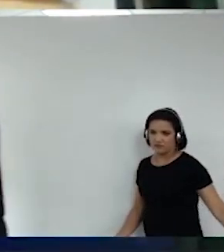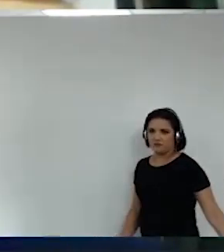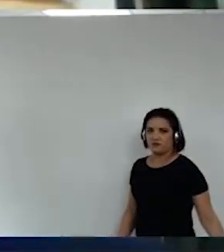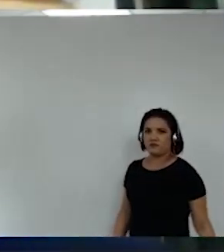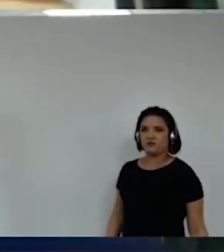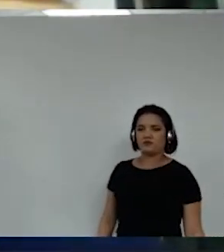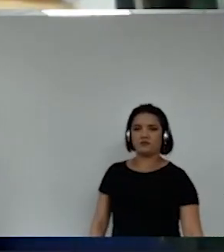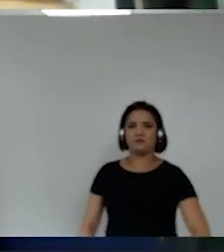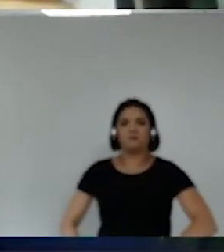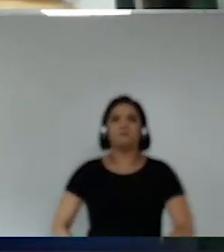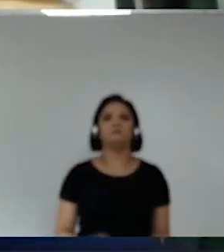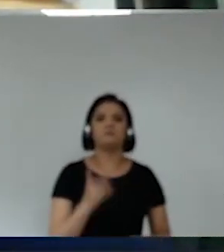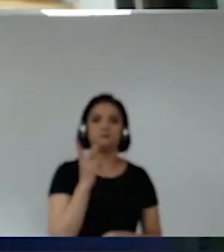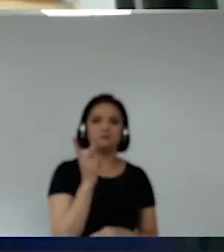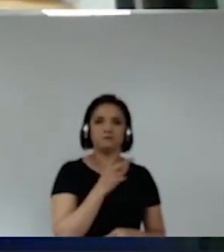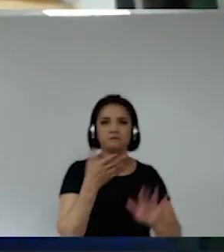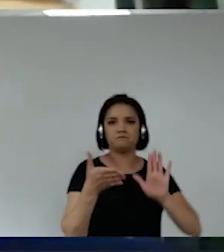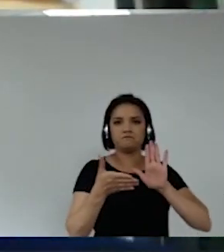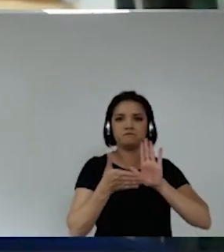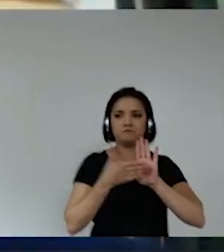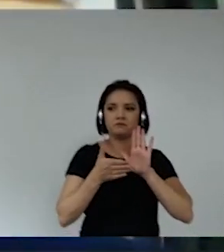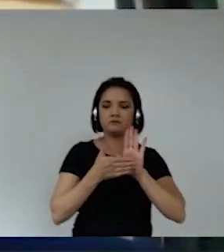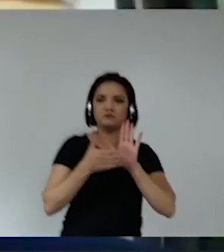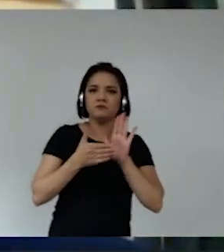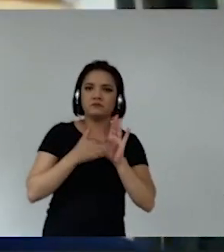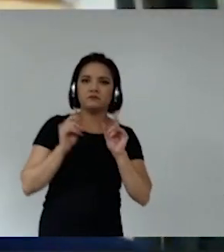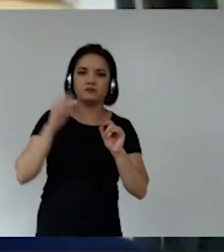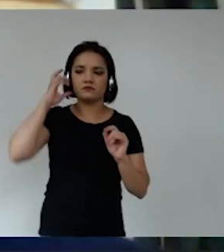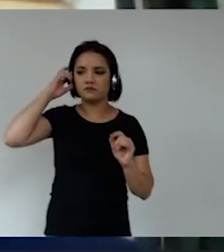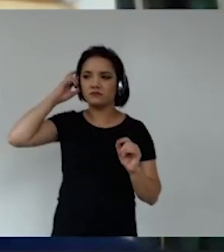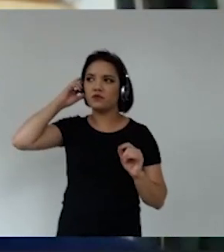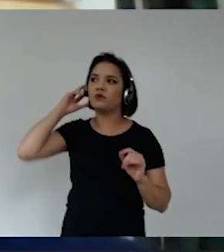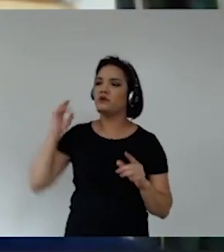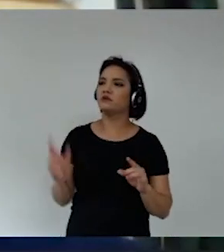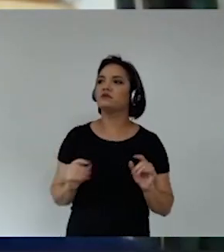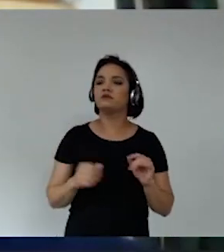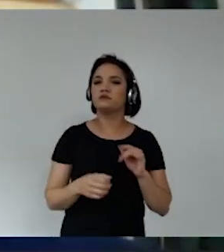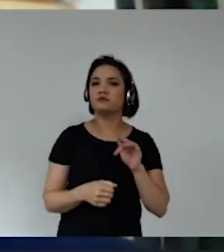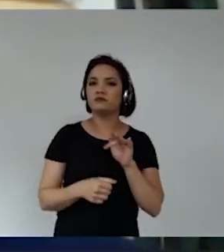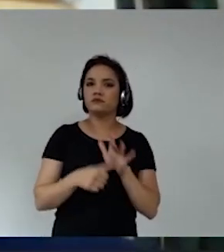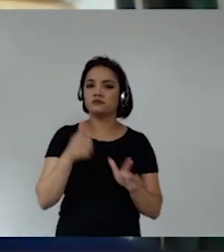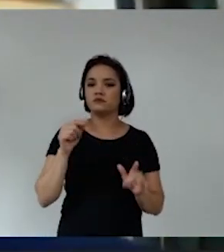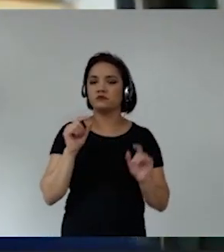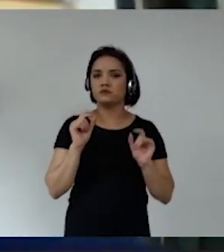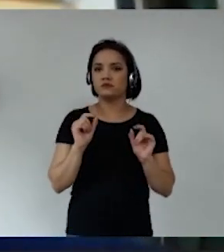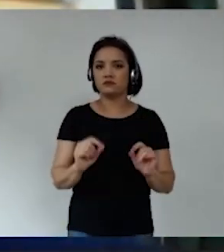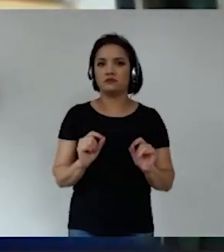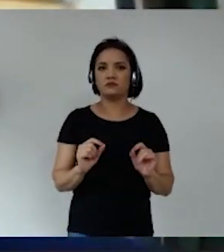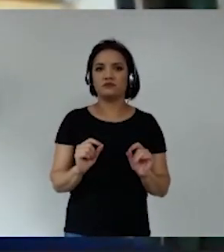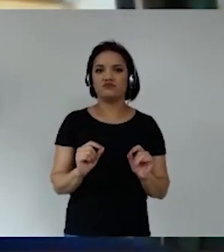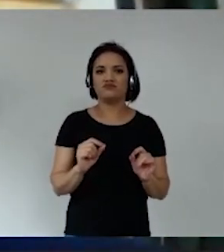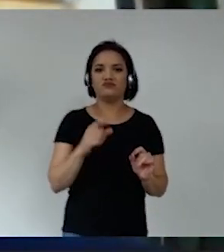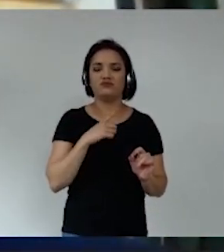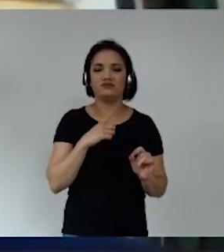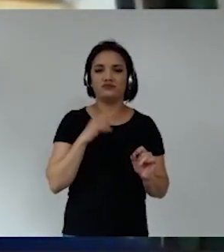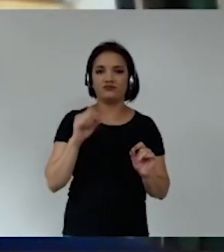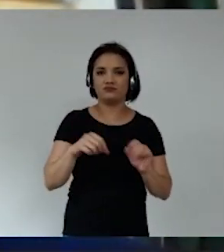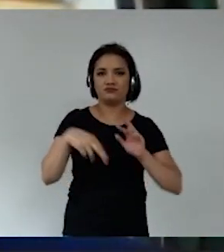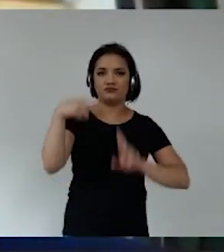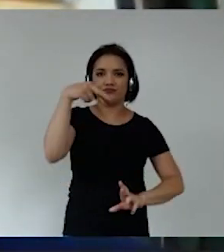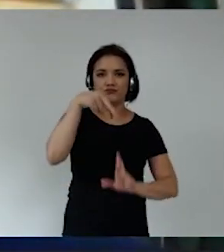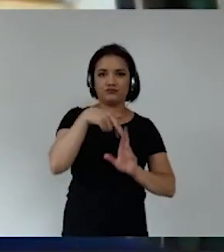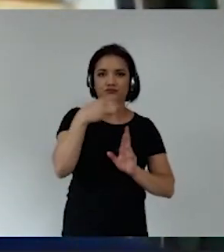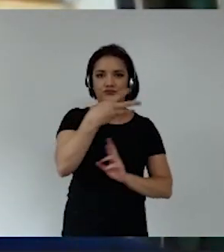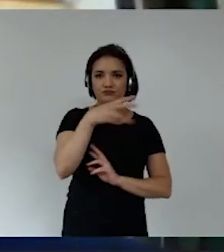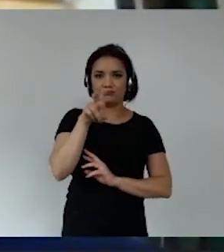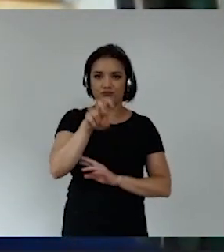nós, 2 proposições. A primeira é aquela que tem a ver com o artigo 5º, inciso 35